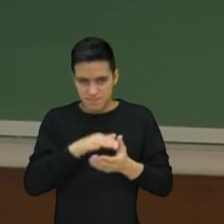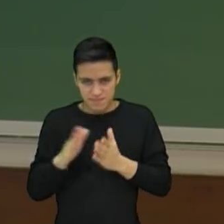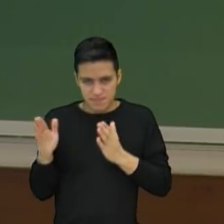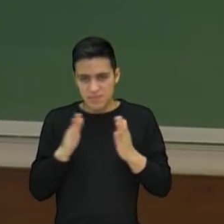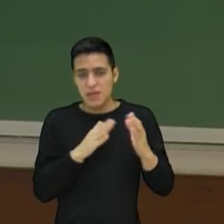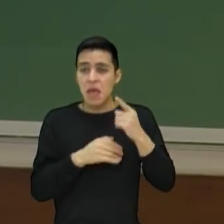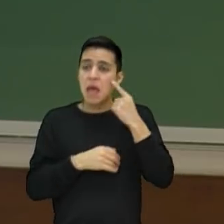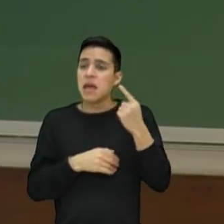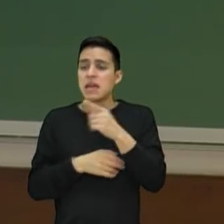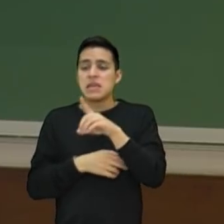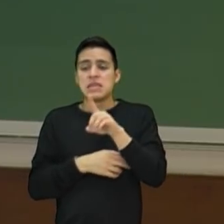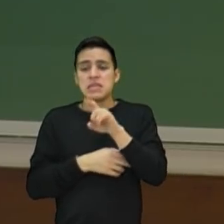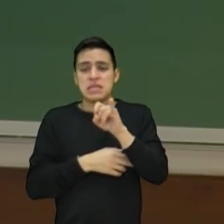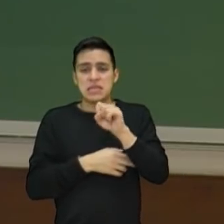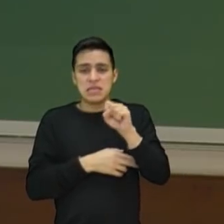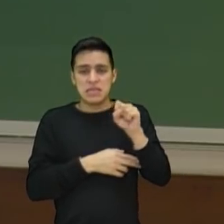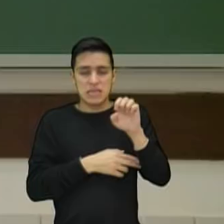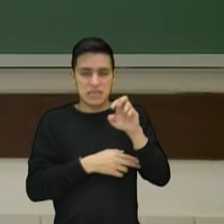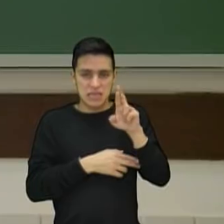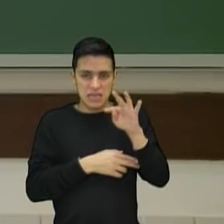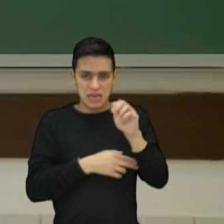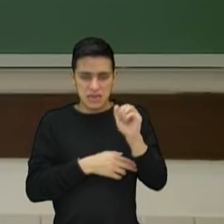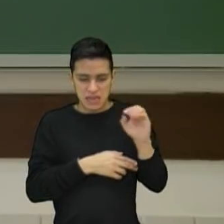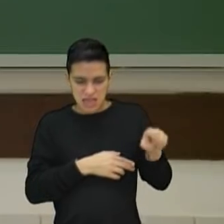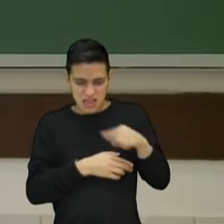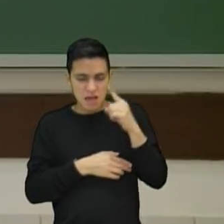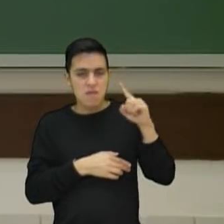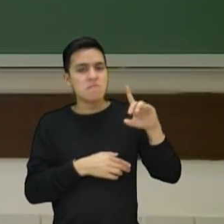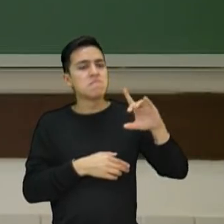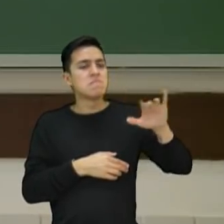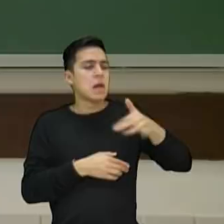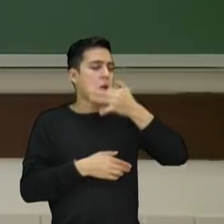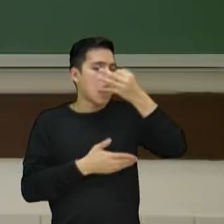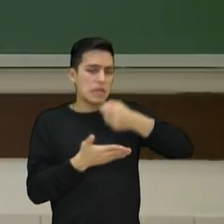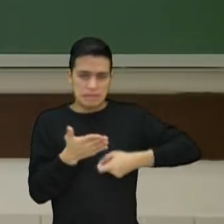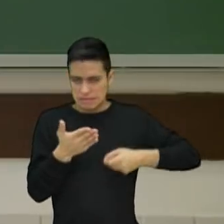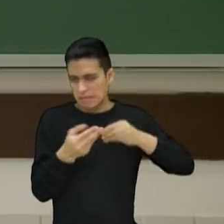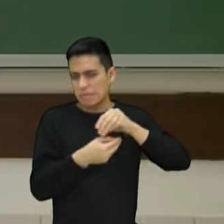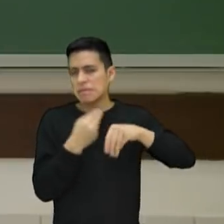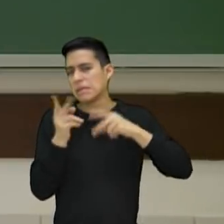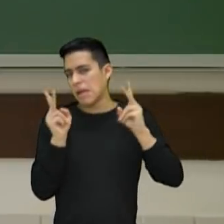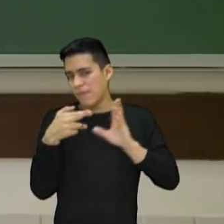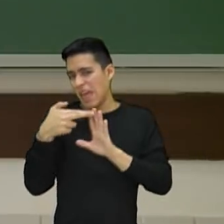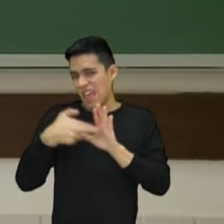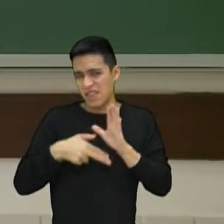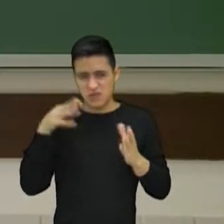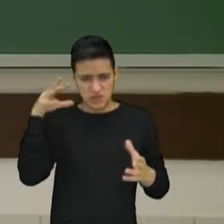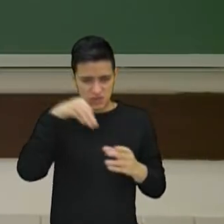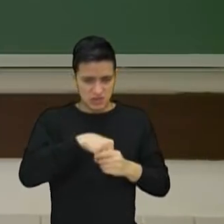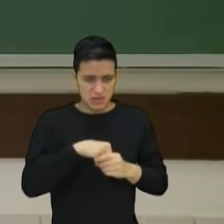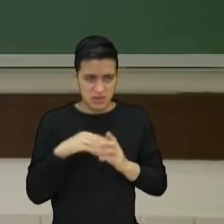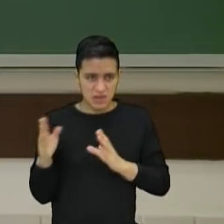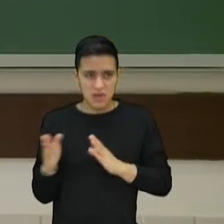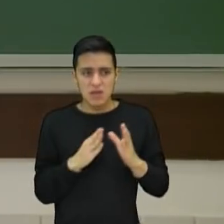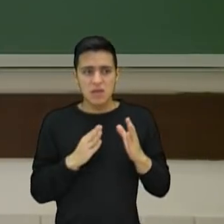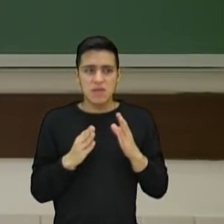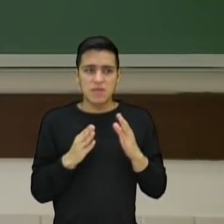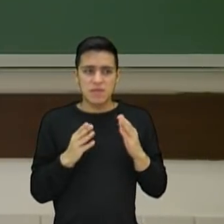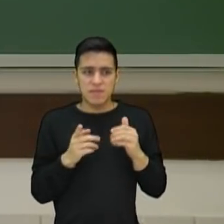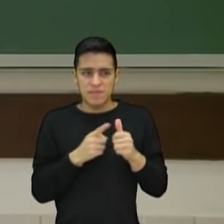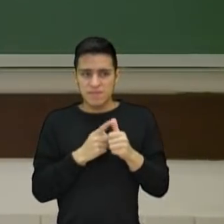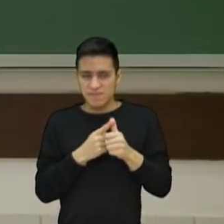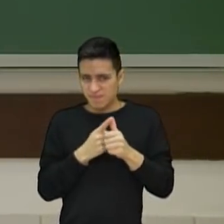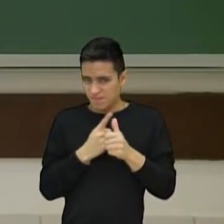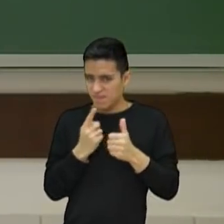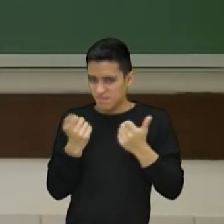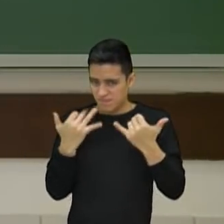Dissertação, esta para mim é a mais importante, pessoal, a gente usa muito aqui nas redações em textos. Injunção, vou falar primeiro de injunção, depois eu volto, essa